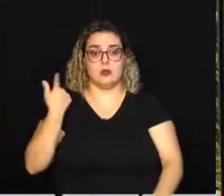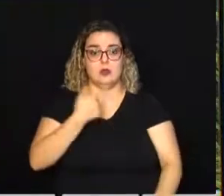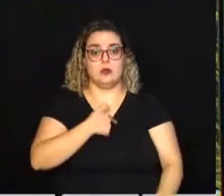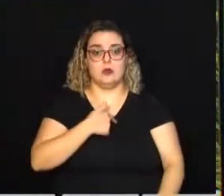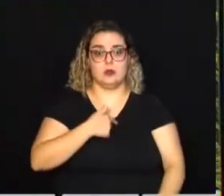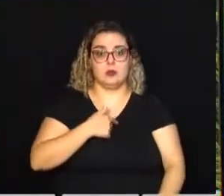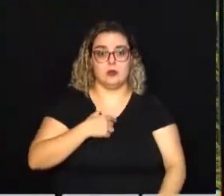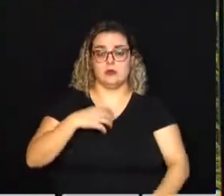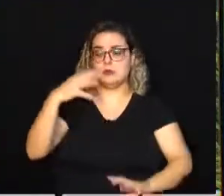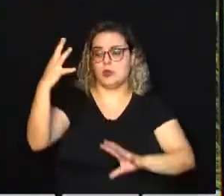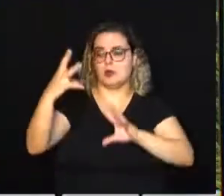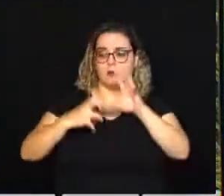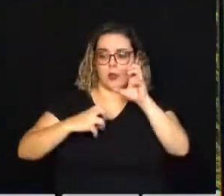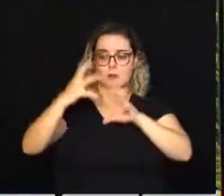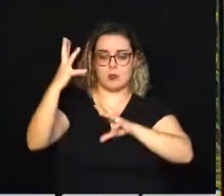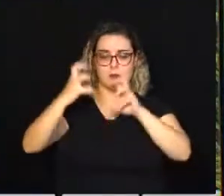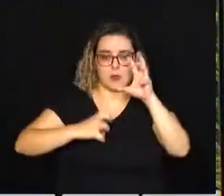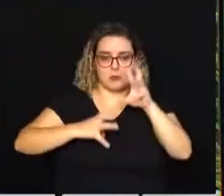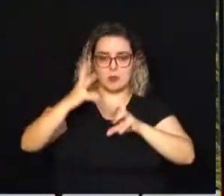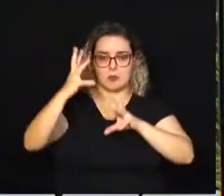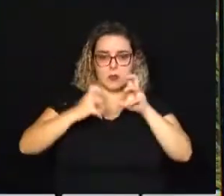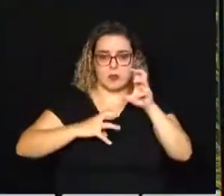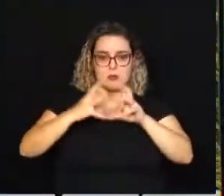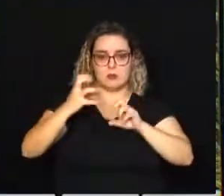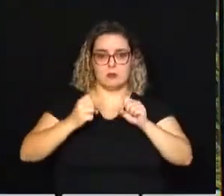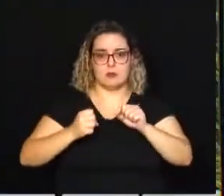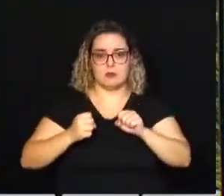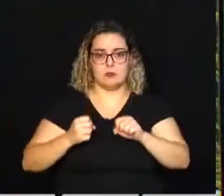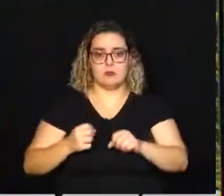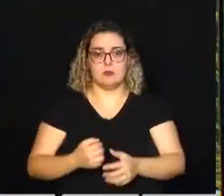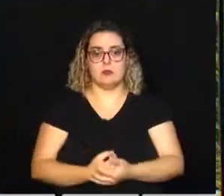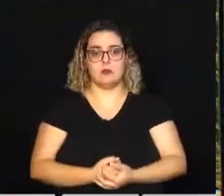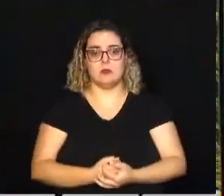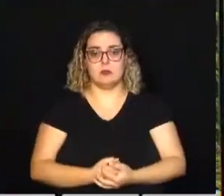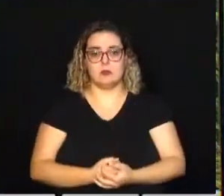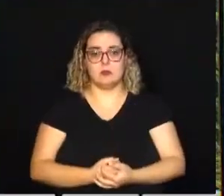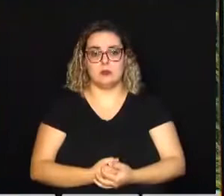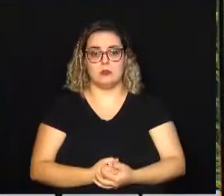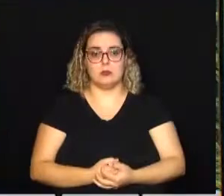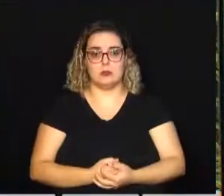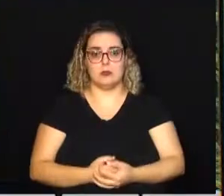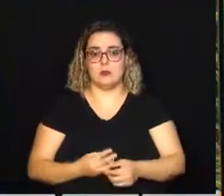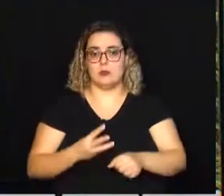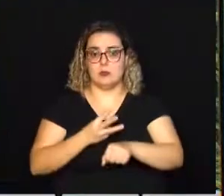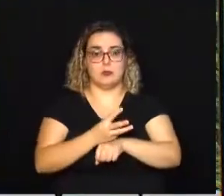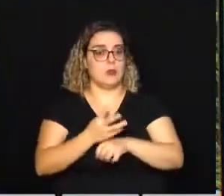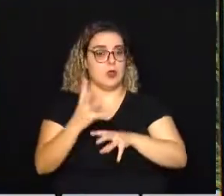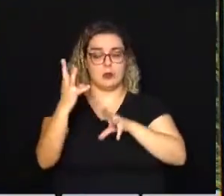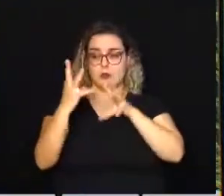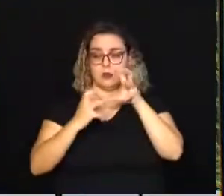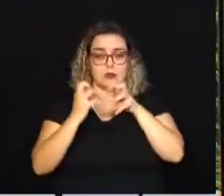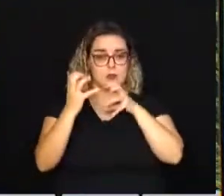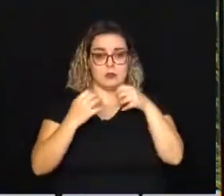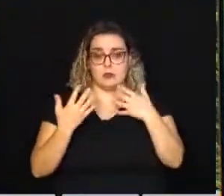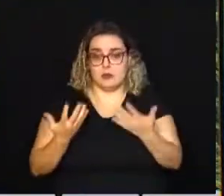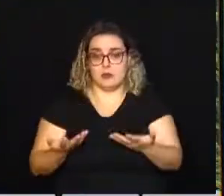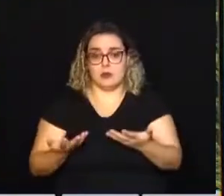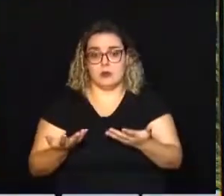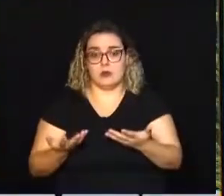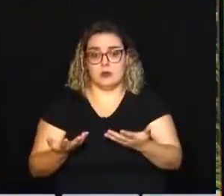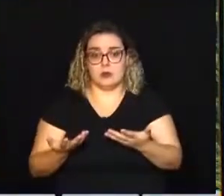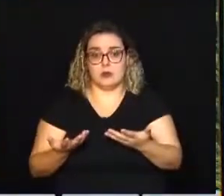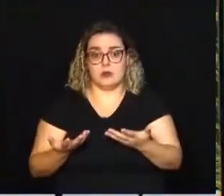exemplo, essa telespectadora que veio, né, que fez essa pergunta aí, nós ficamos brigando entre nós aqui, e